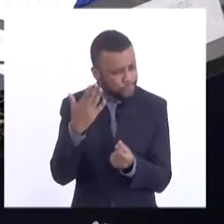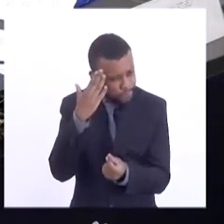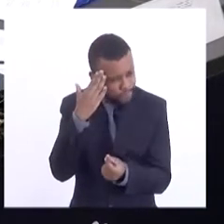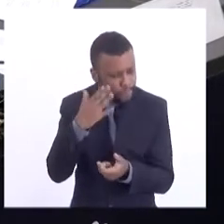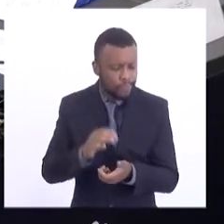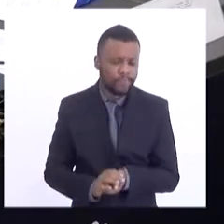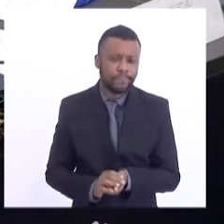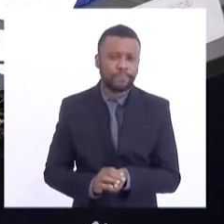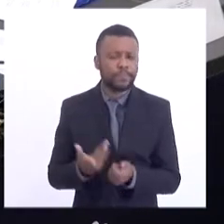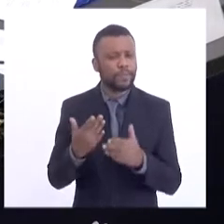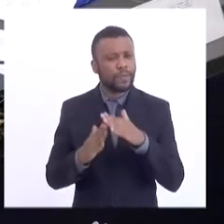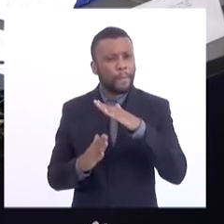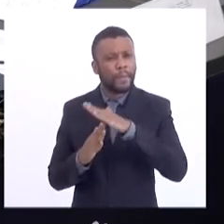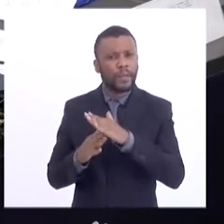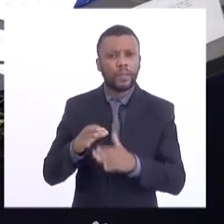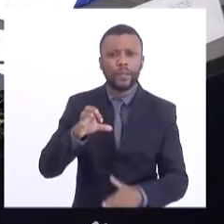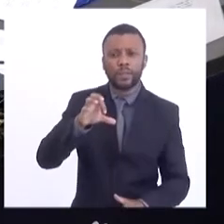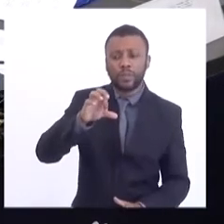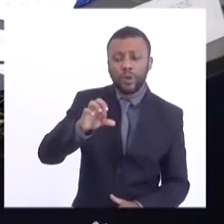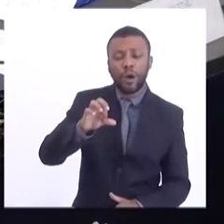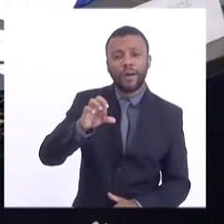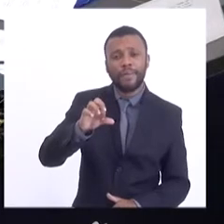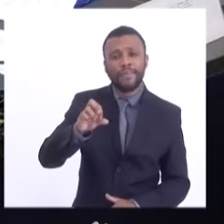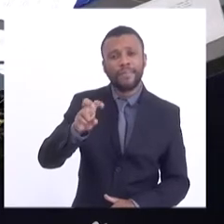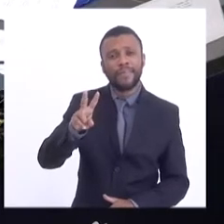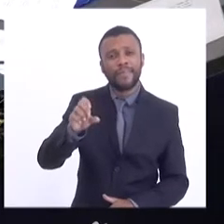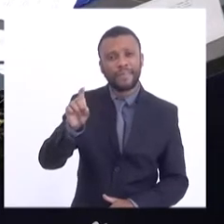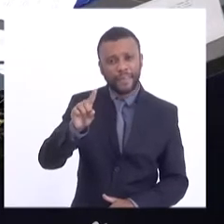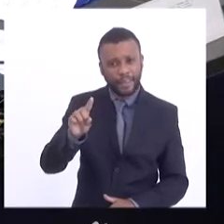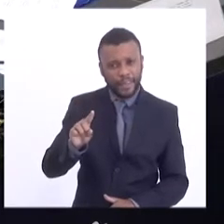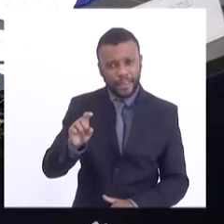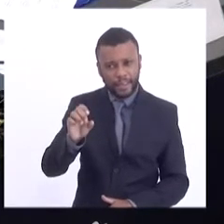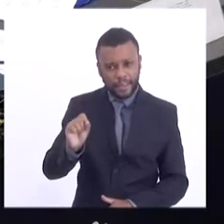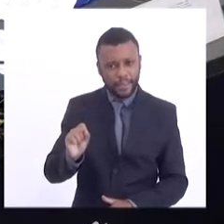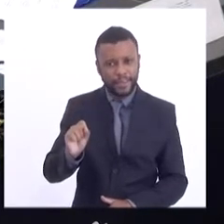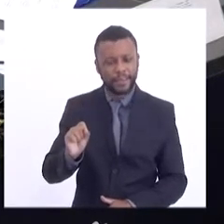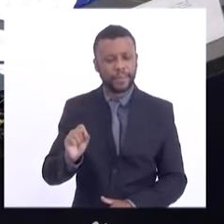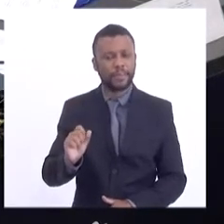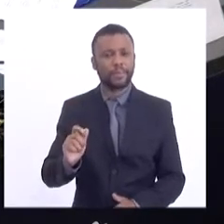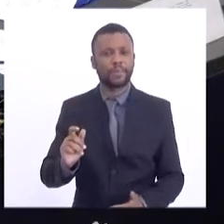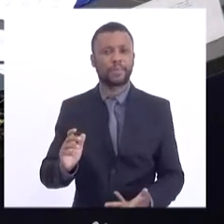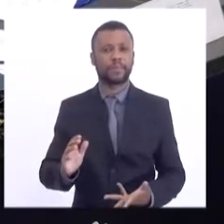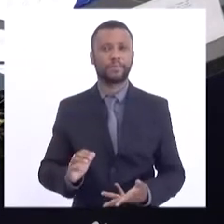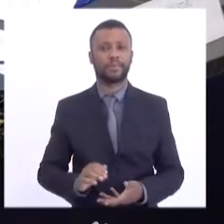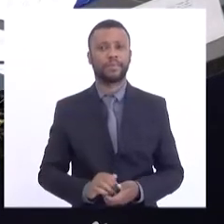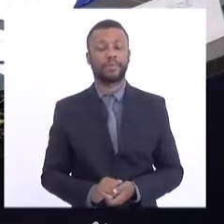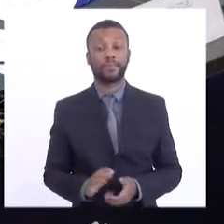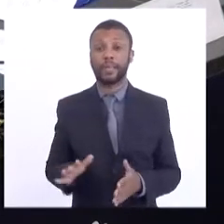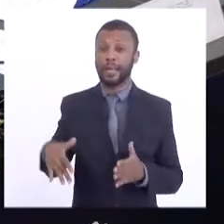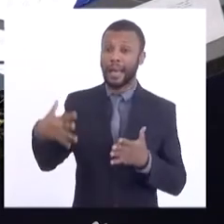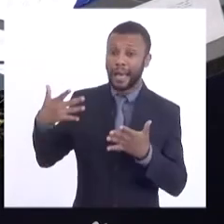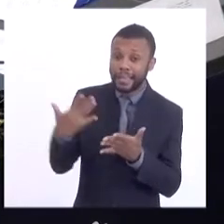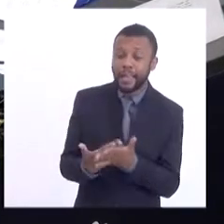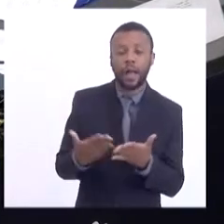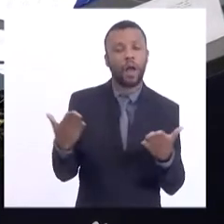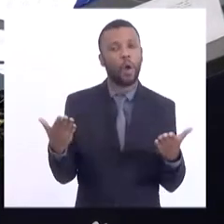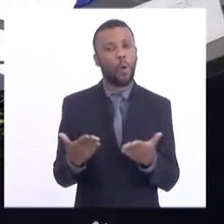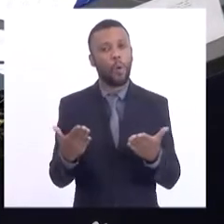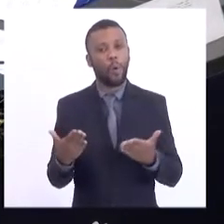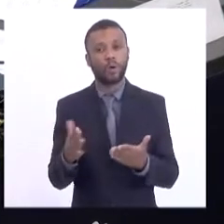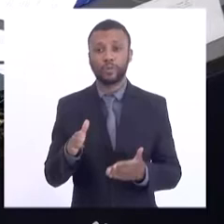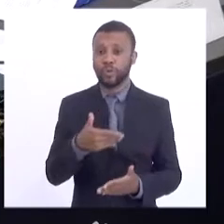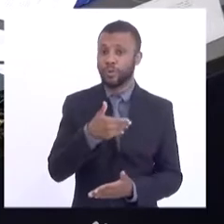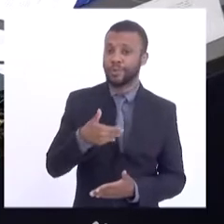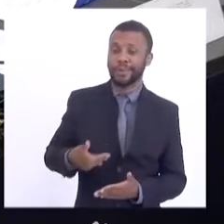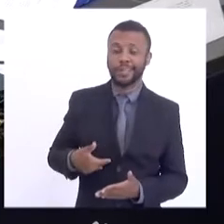É no mínimo nove vezes nove vezes e até hoje o